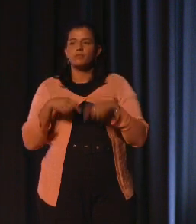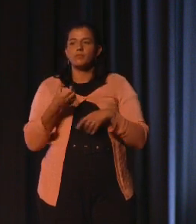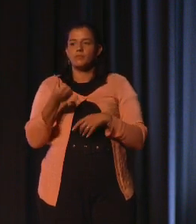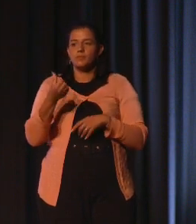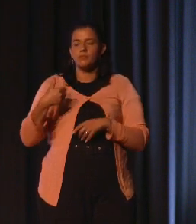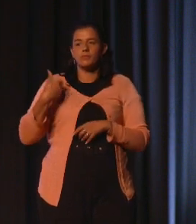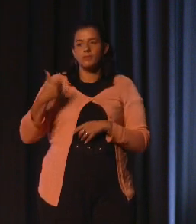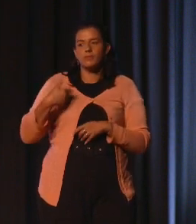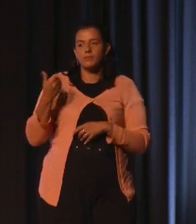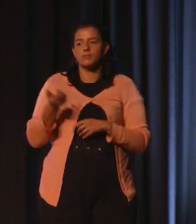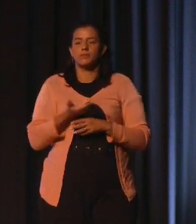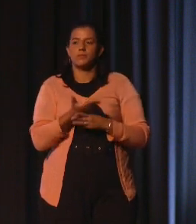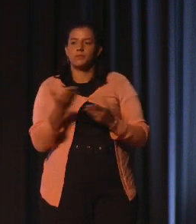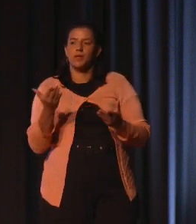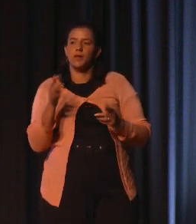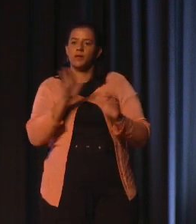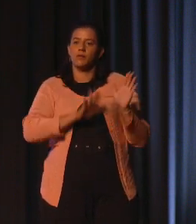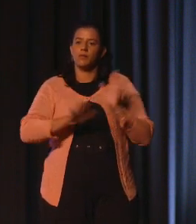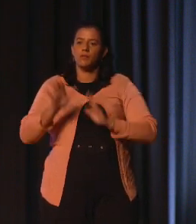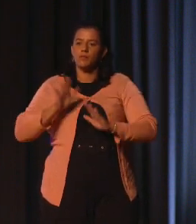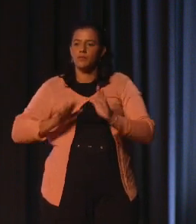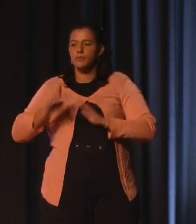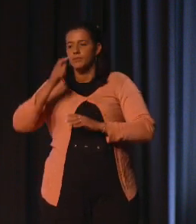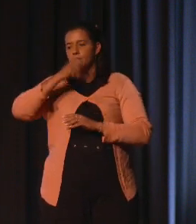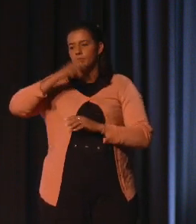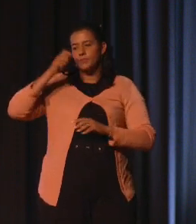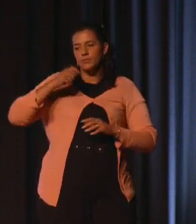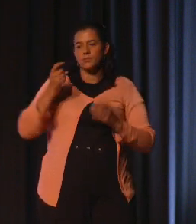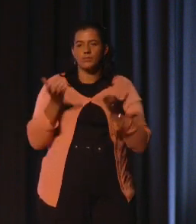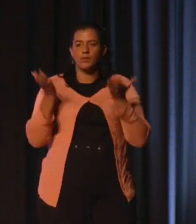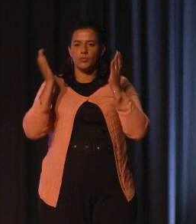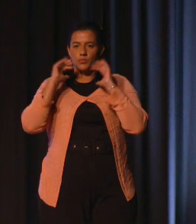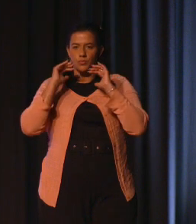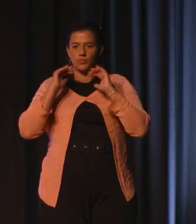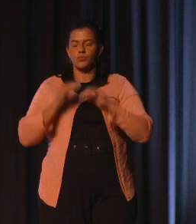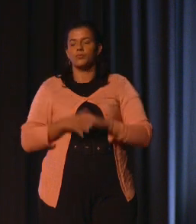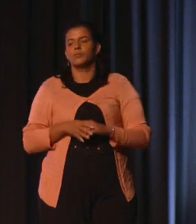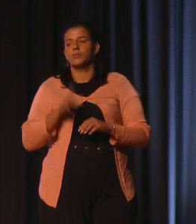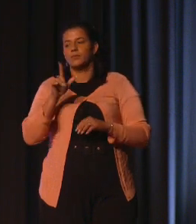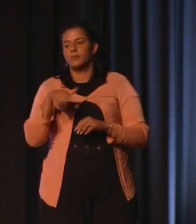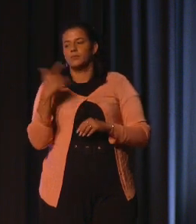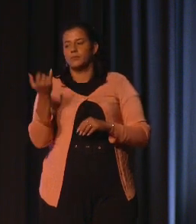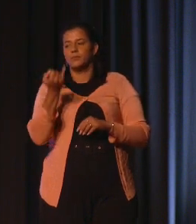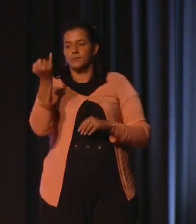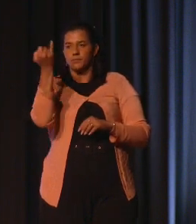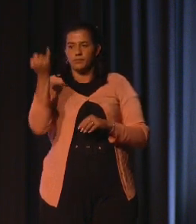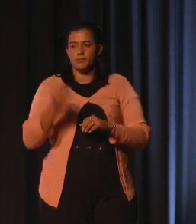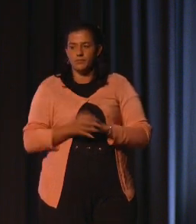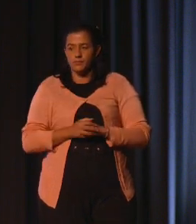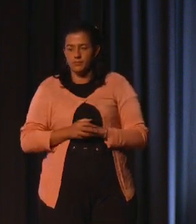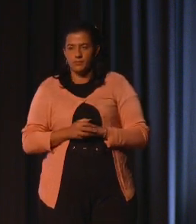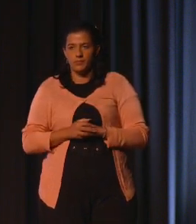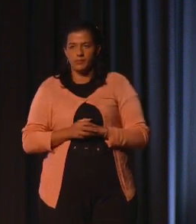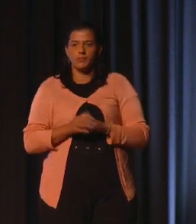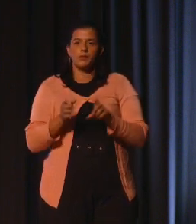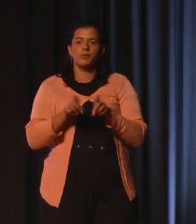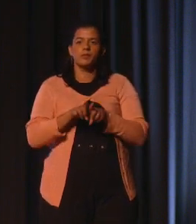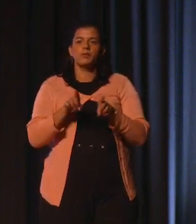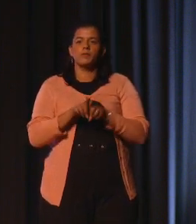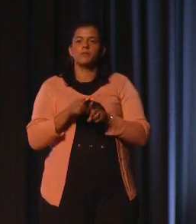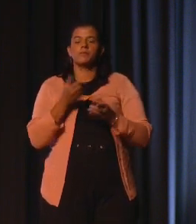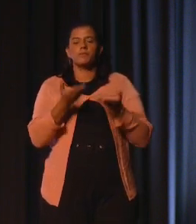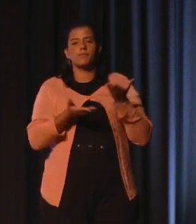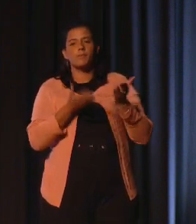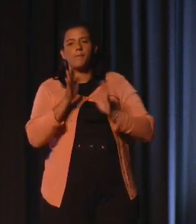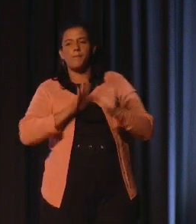anos, então é cuidar com a higiene dos dentes posteriores. Isso é importante. E cuidar, porque